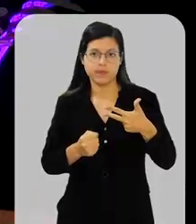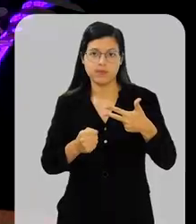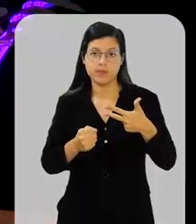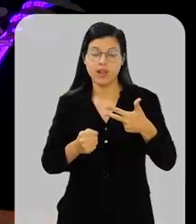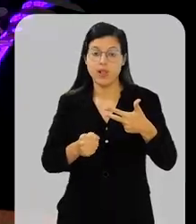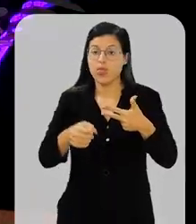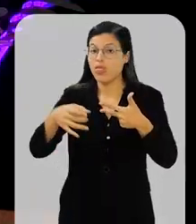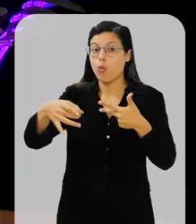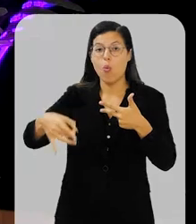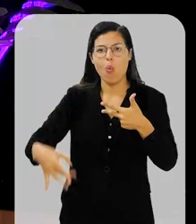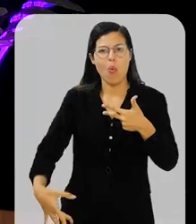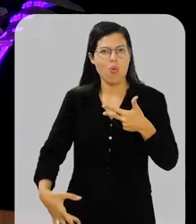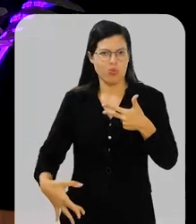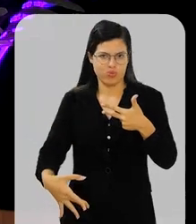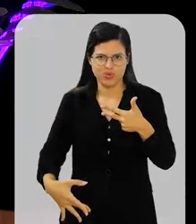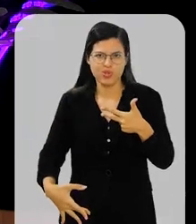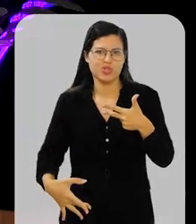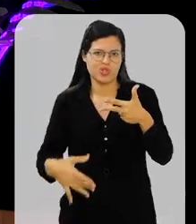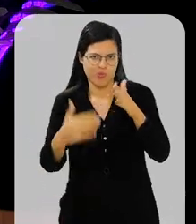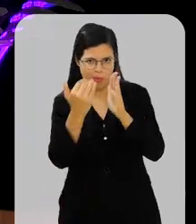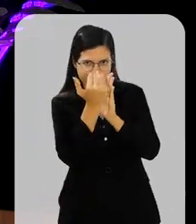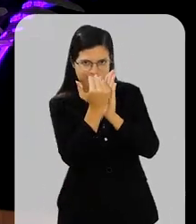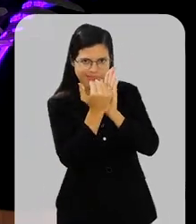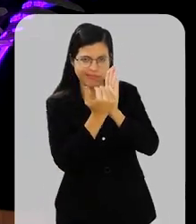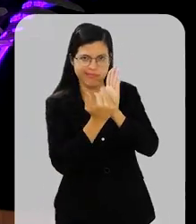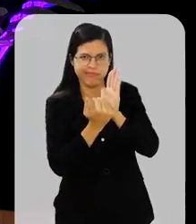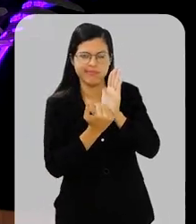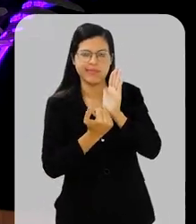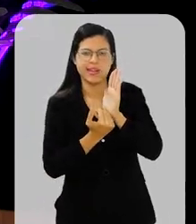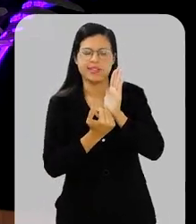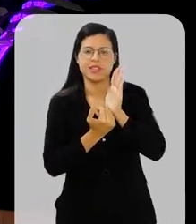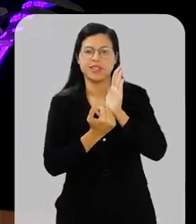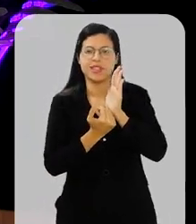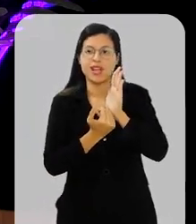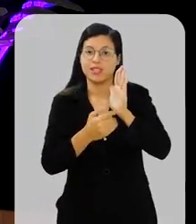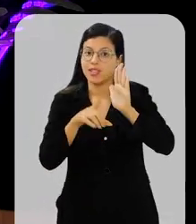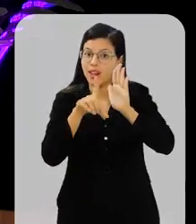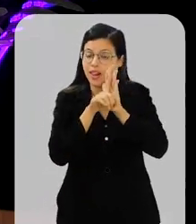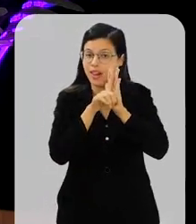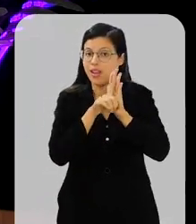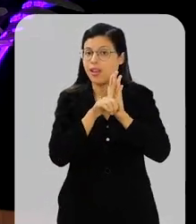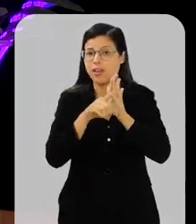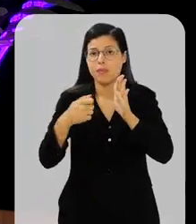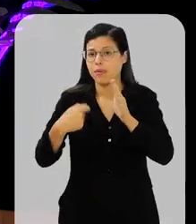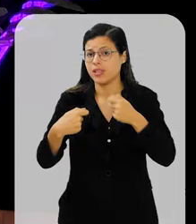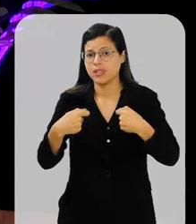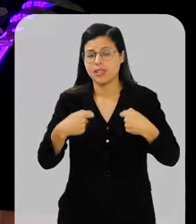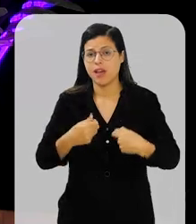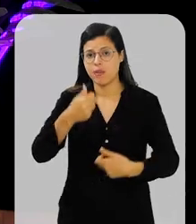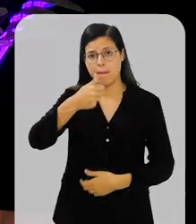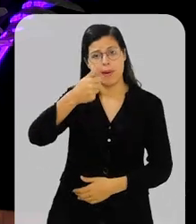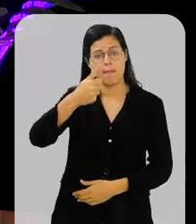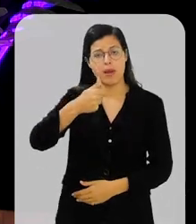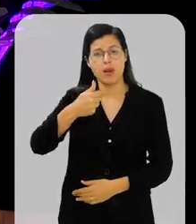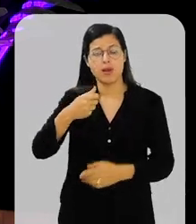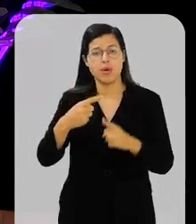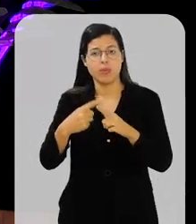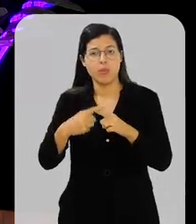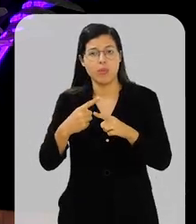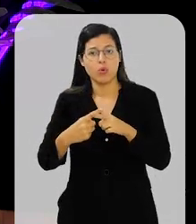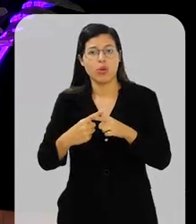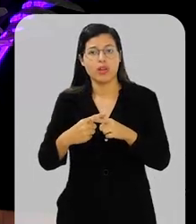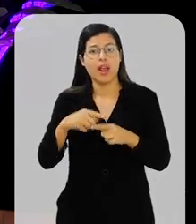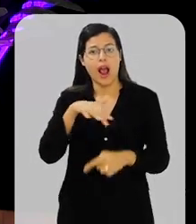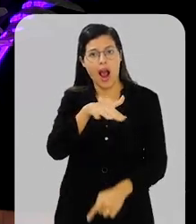está na última instância da redação da lei, e quando deveria estar em primeiro momento, porque o